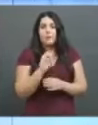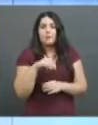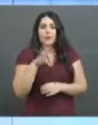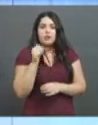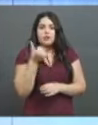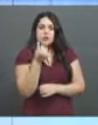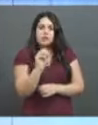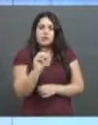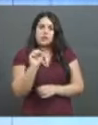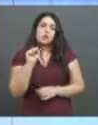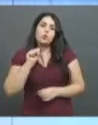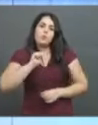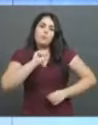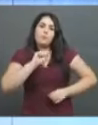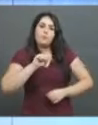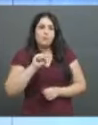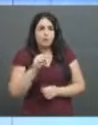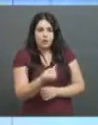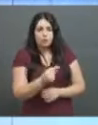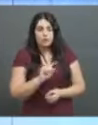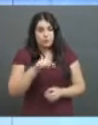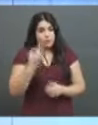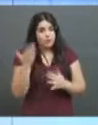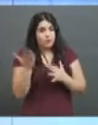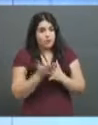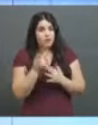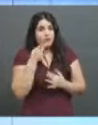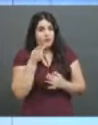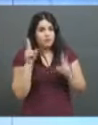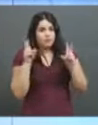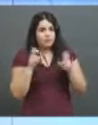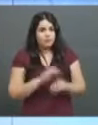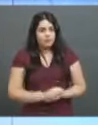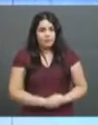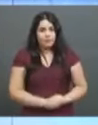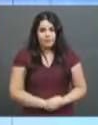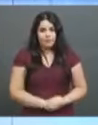novos casos. Depois do intervalo, vamos falar sobre o assunto.